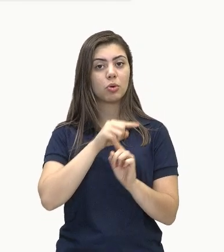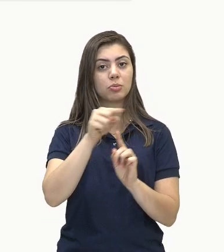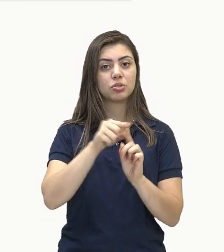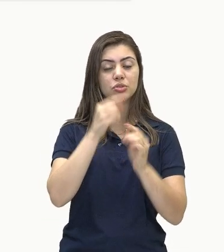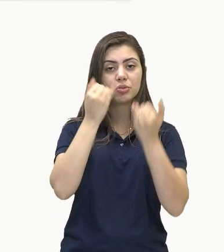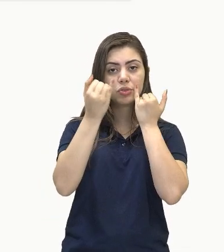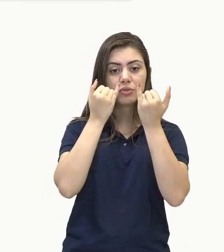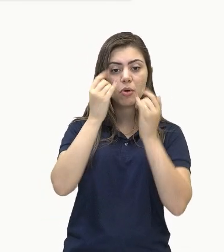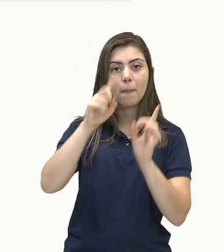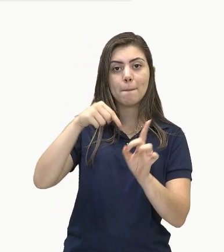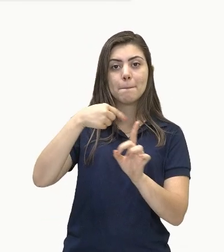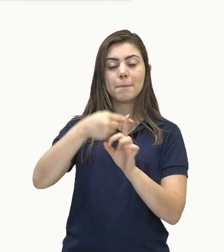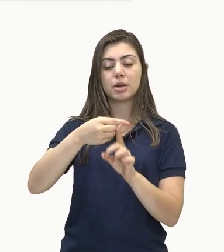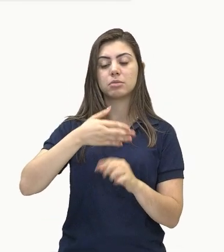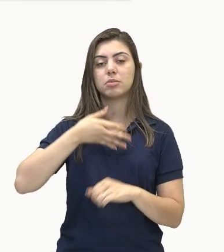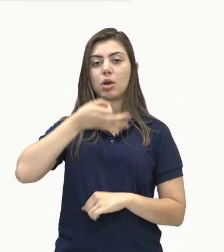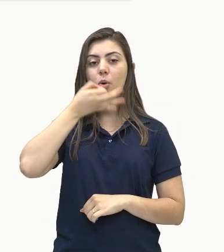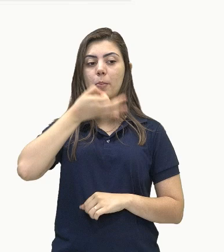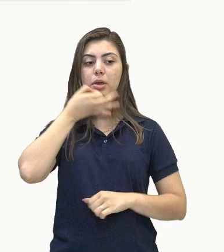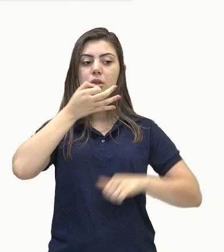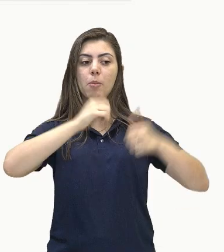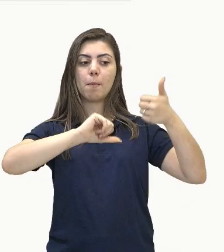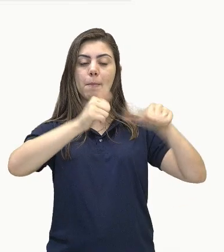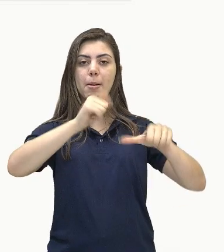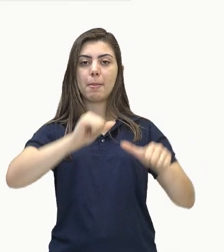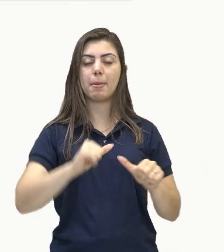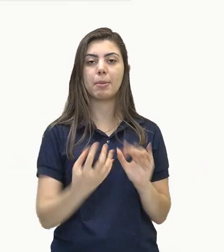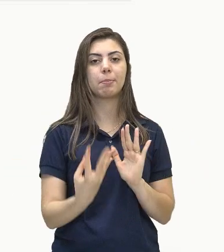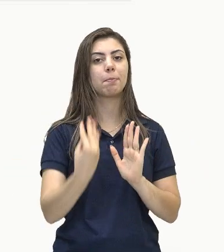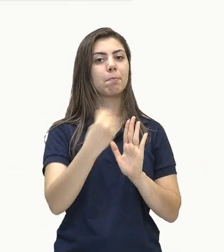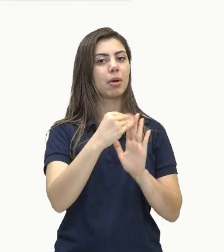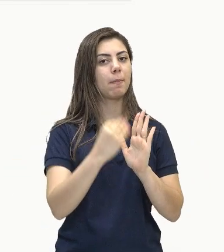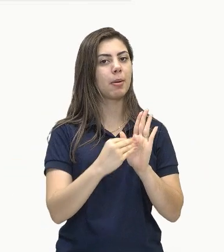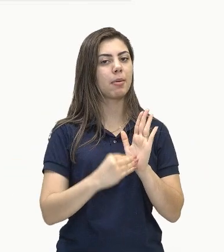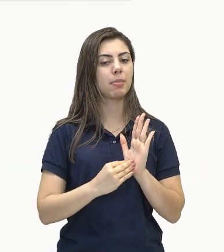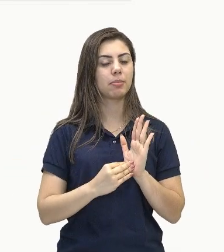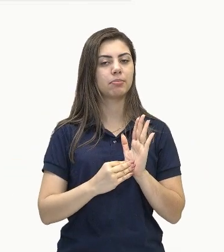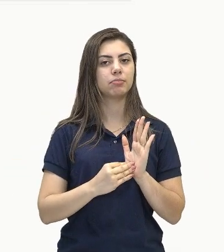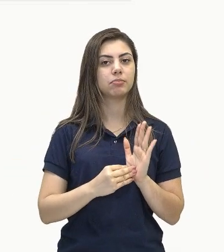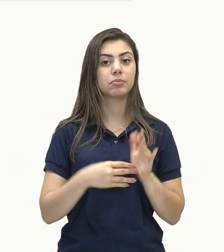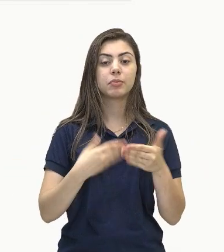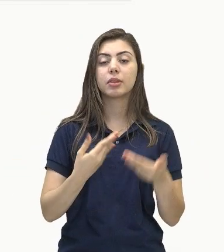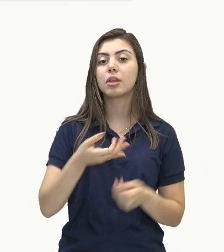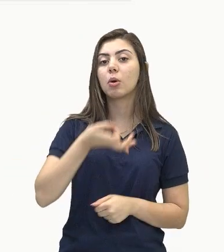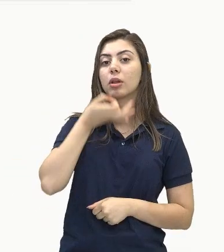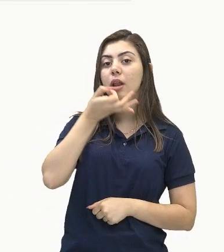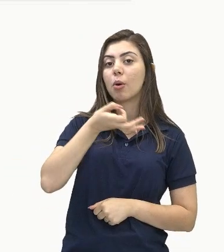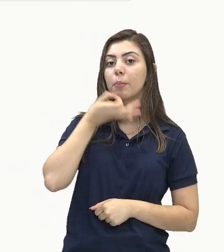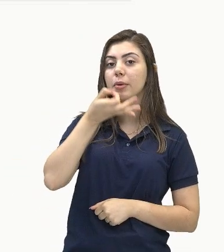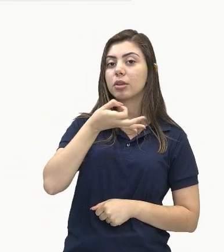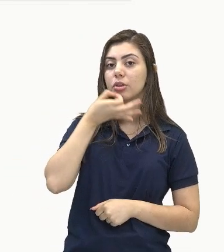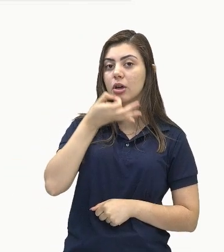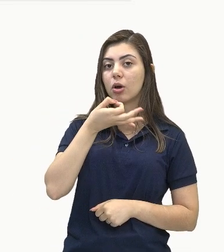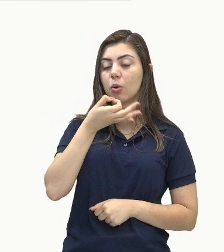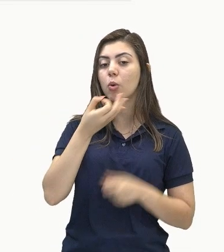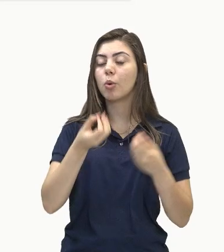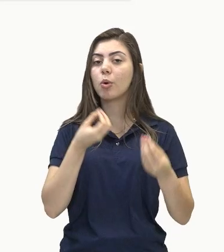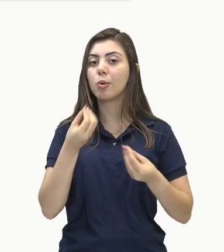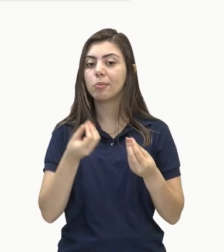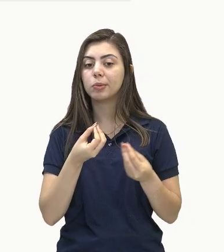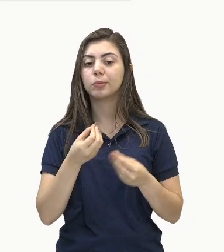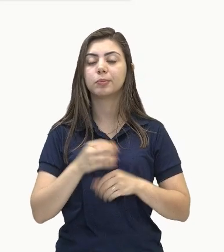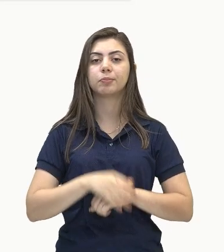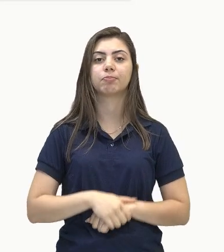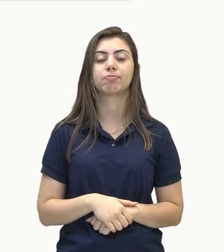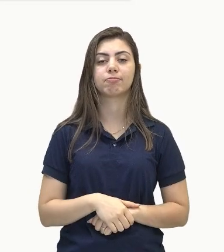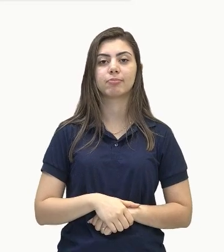essa avaliação crítica, com a sua opinião. E na opinião, necessariamente, ele vai descrever,